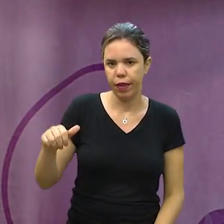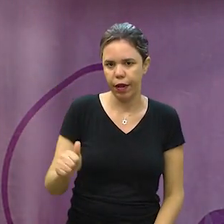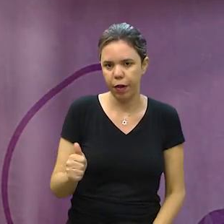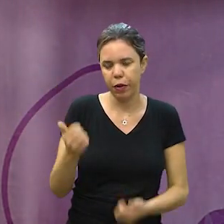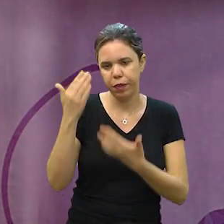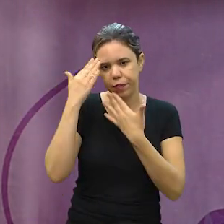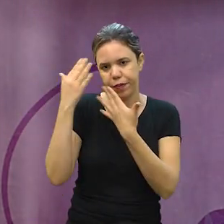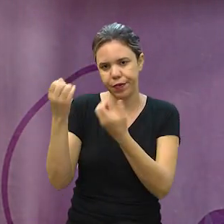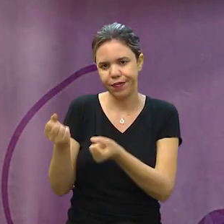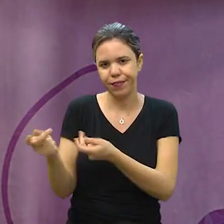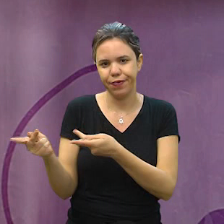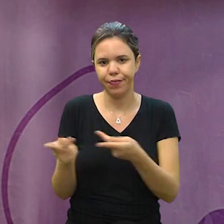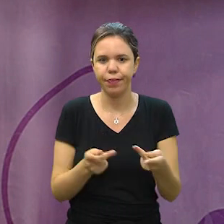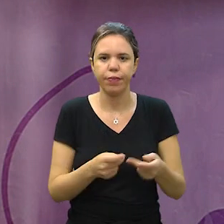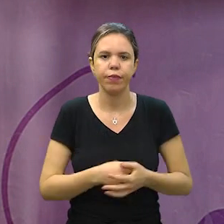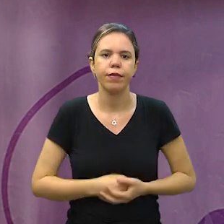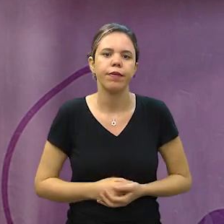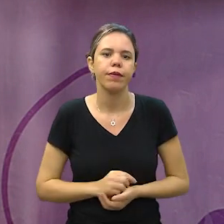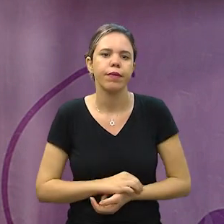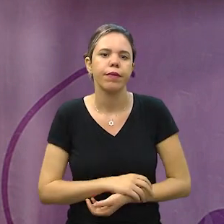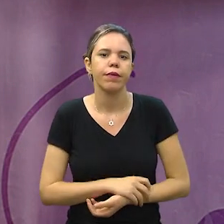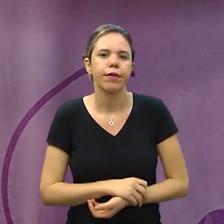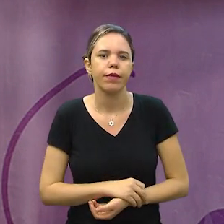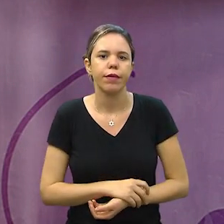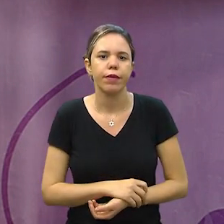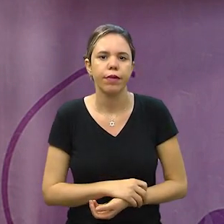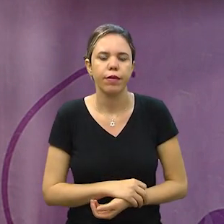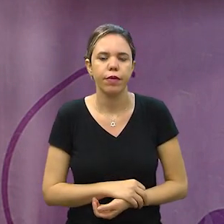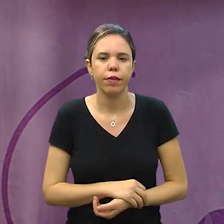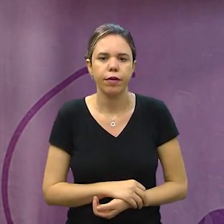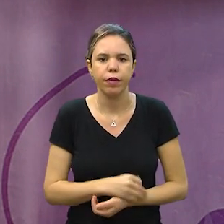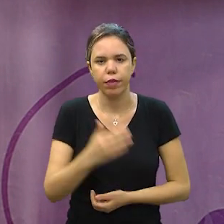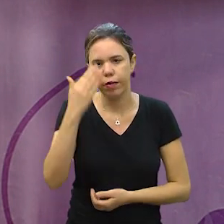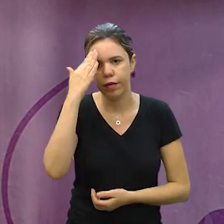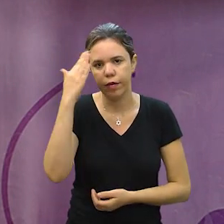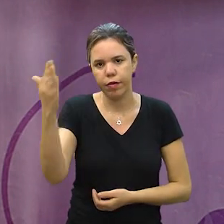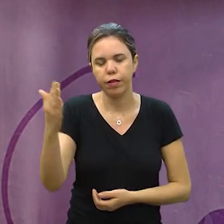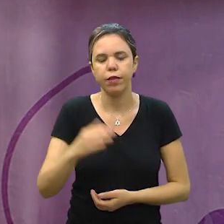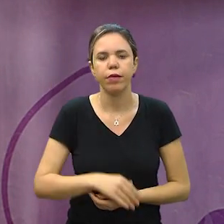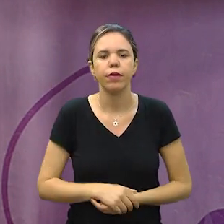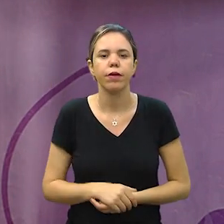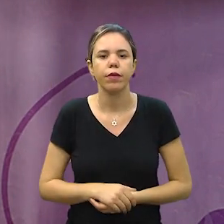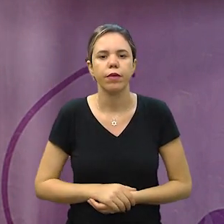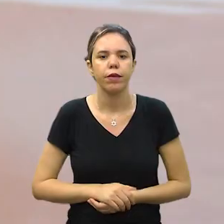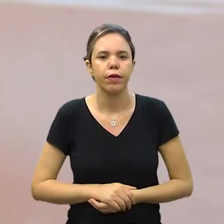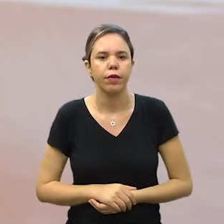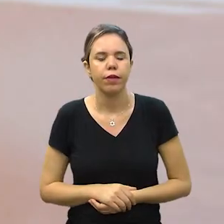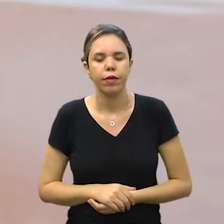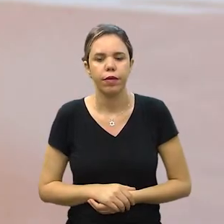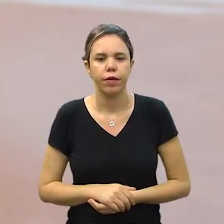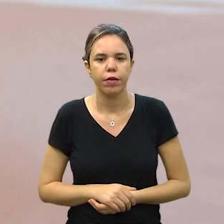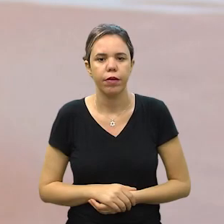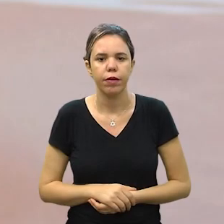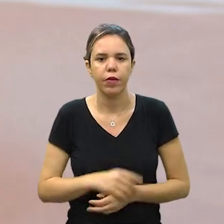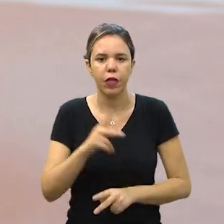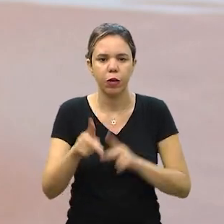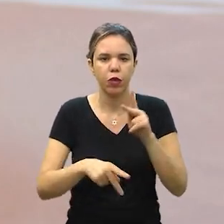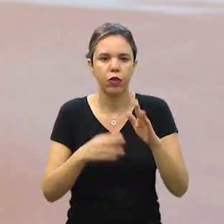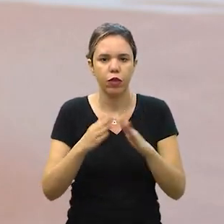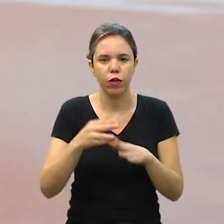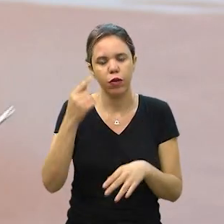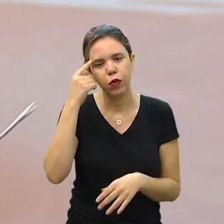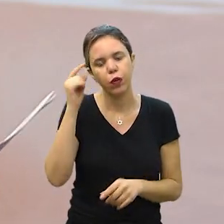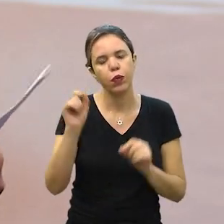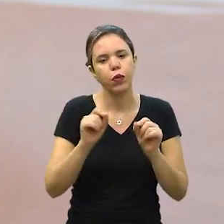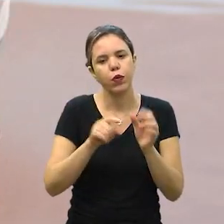muito obrigada por aceitar o nosso convite. Eu que agradeço, Viviane. Thelma, só para o pessoal de